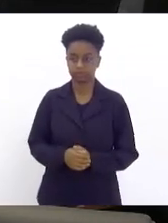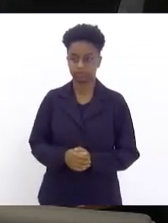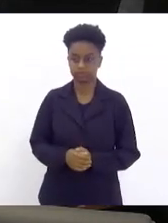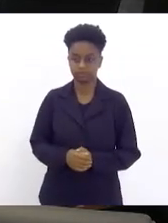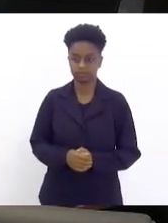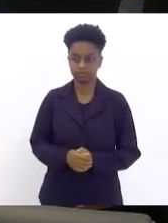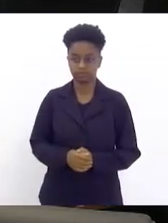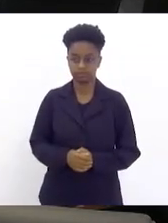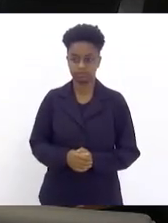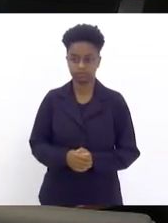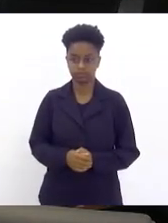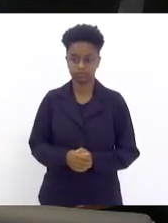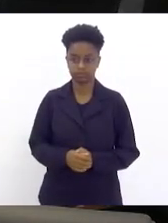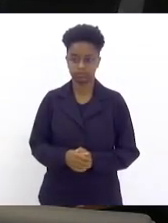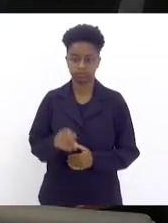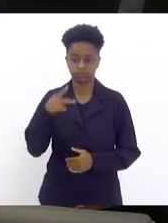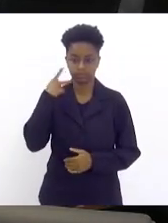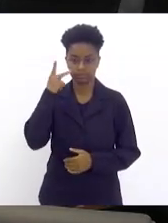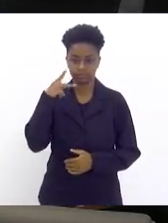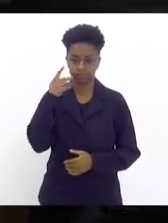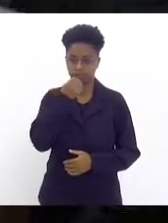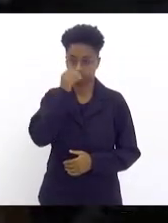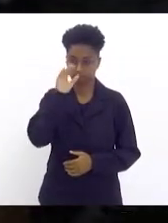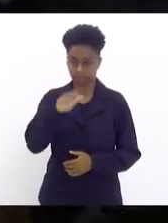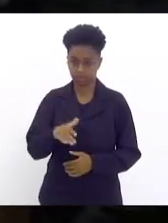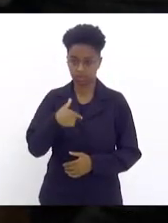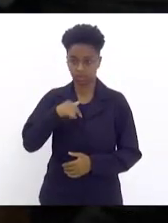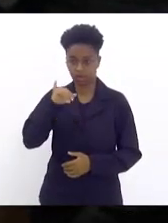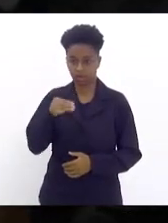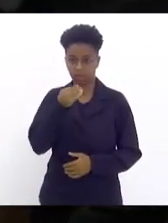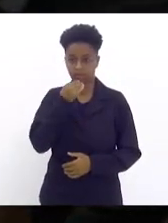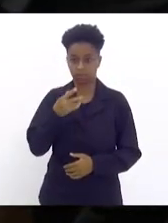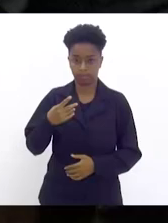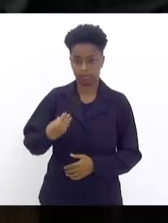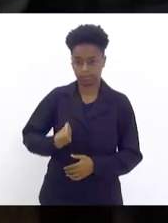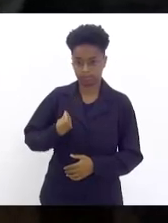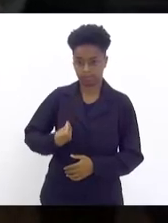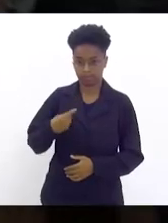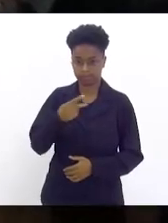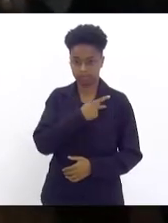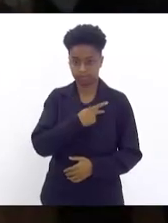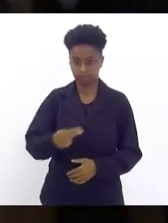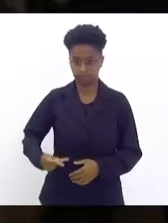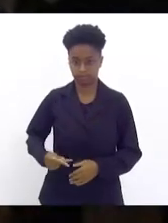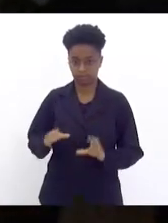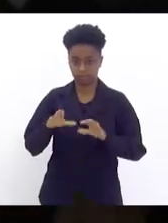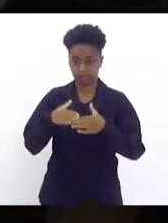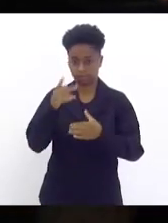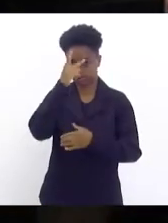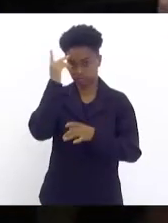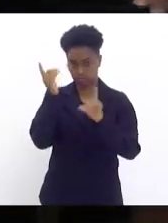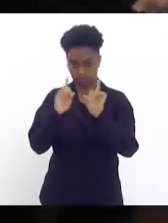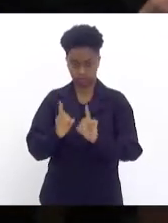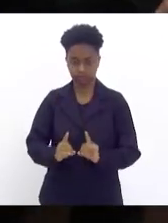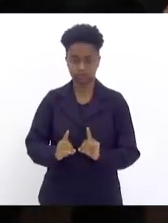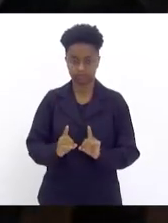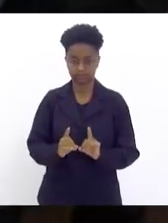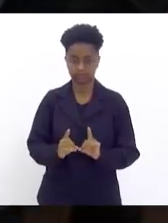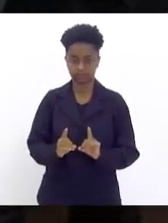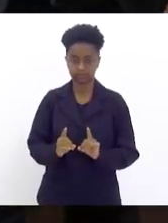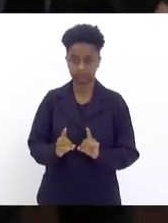Olá Presidente Boa tarde aproveitando aqui a presença do nosso presidente da Comissão de pessoas com deficiência